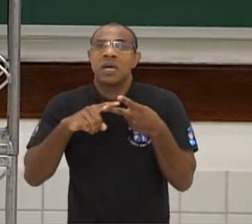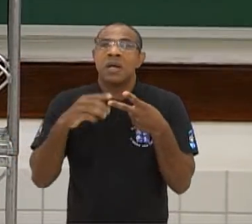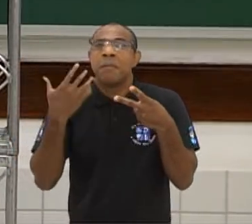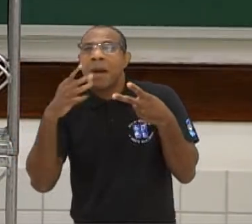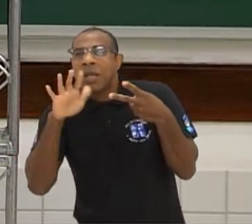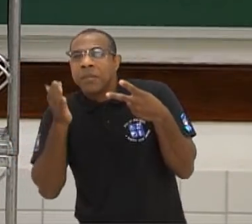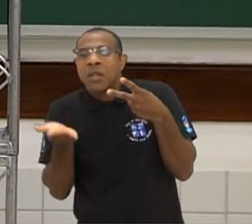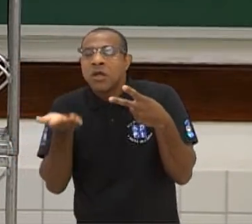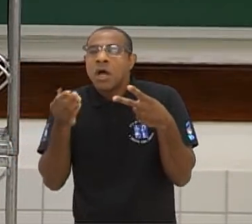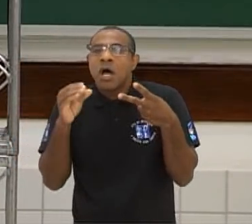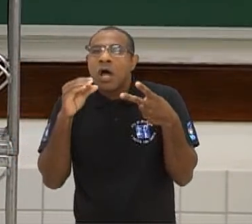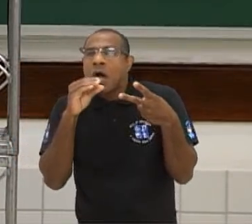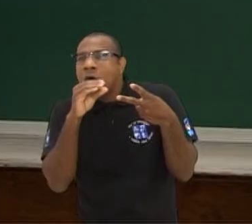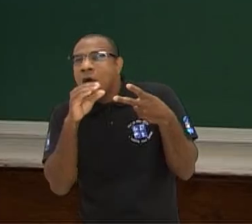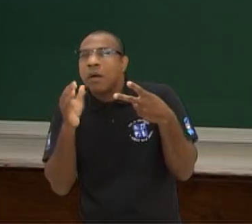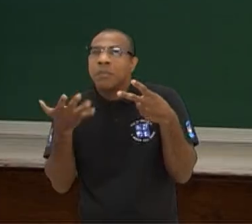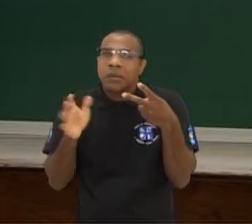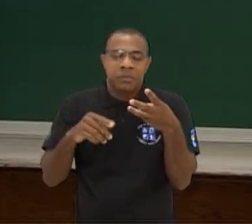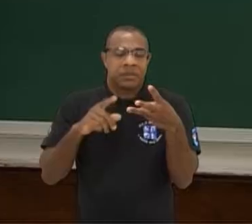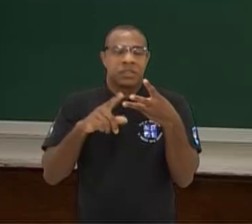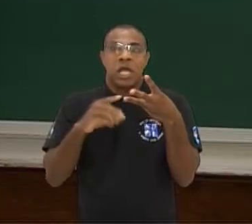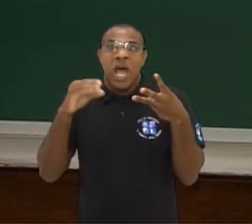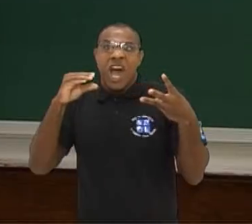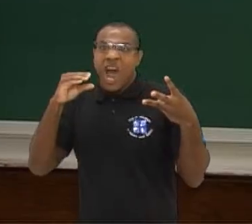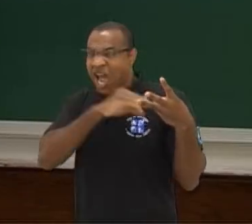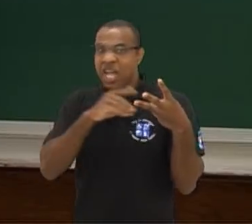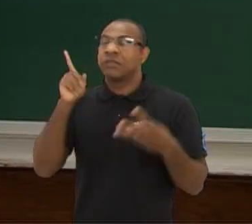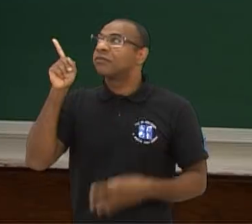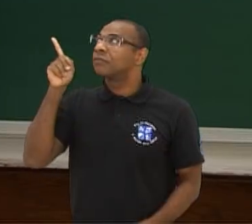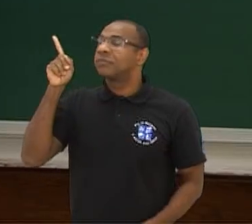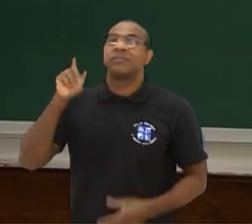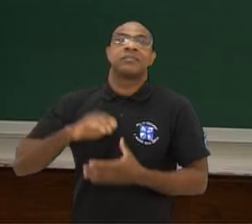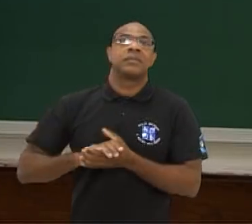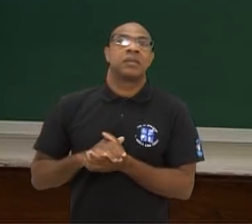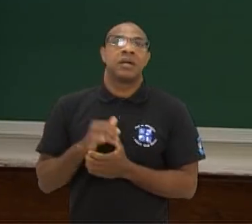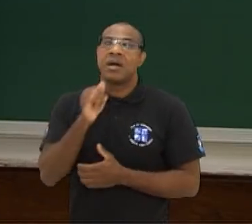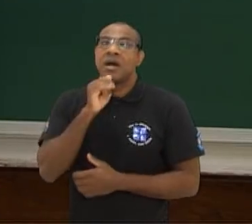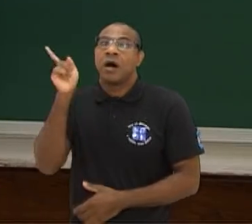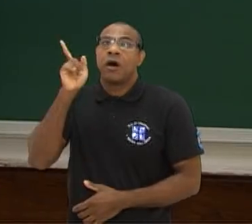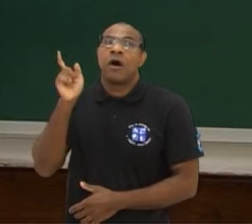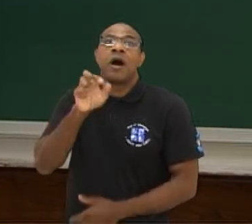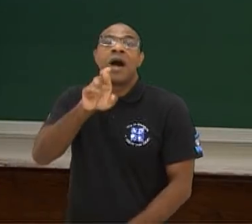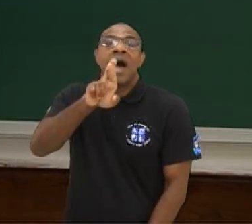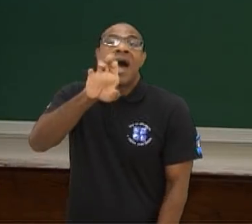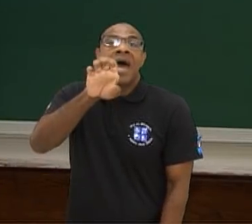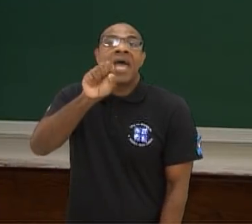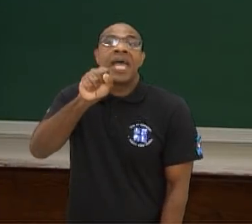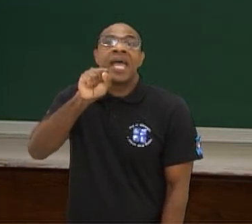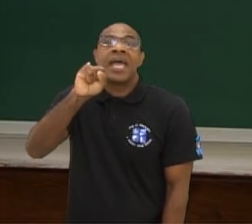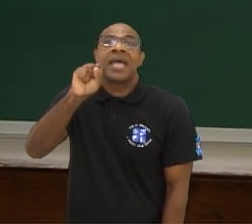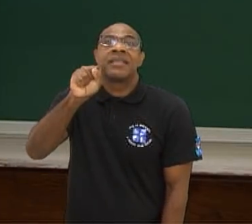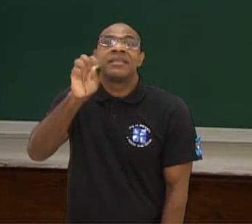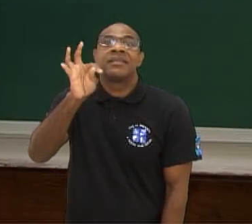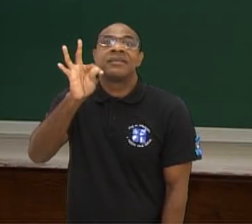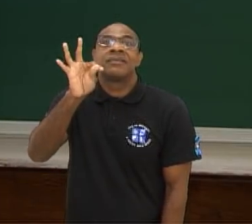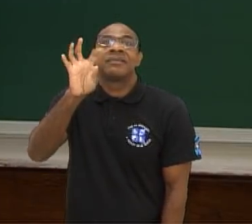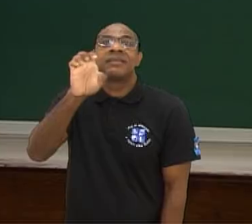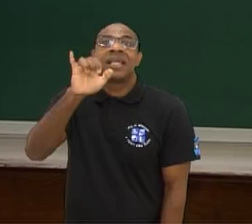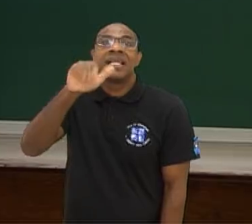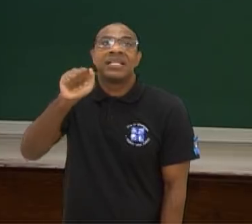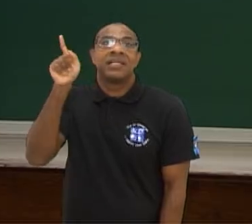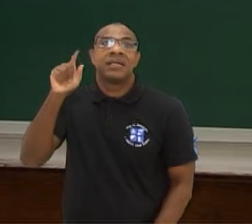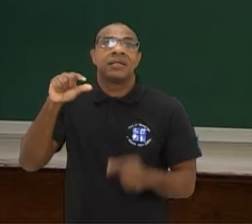ó. Aqui eu tenho um esqueminha de chuveiro elétrico, de uma resistência de um chuveiro elétrico